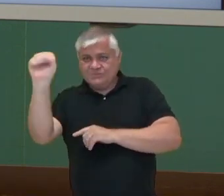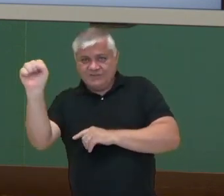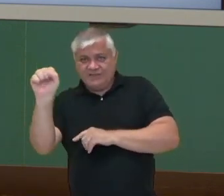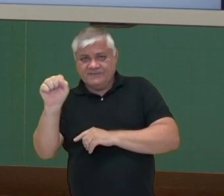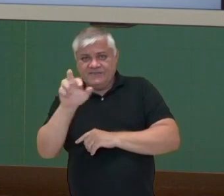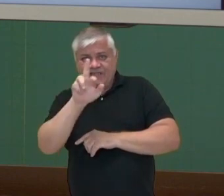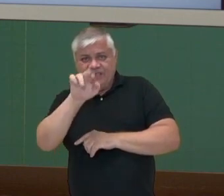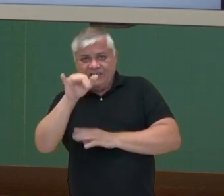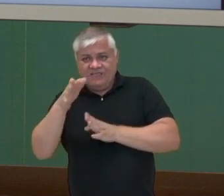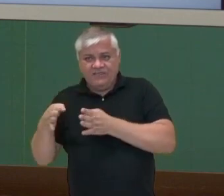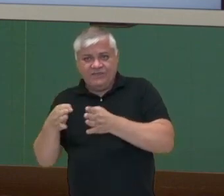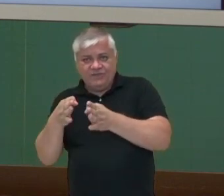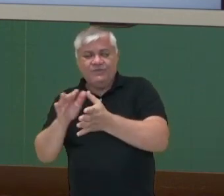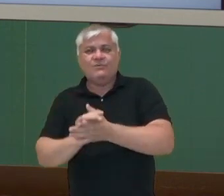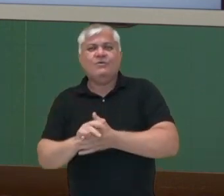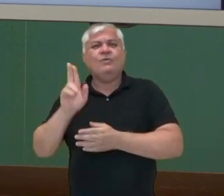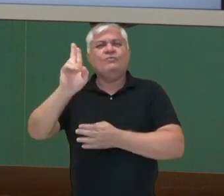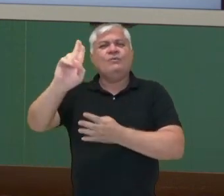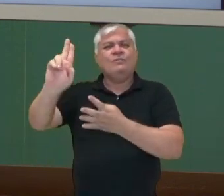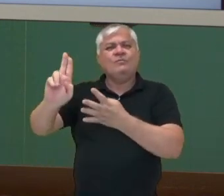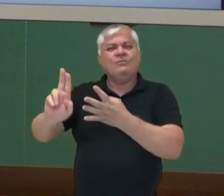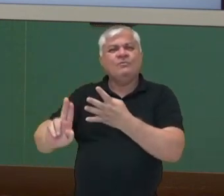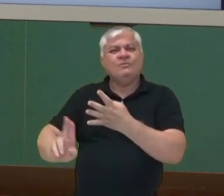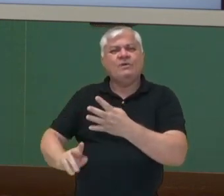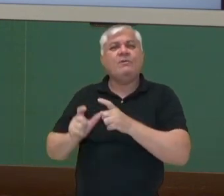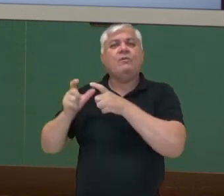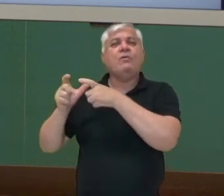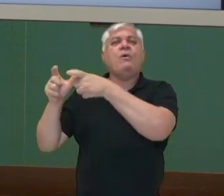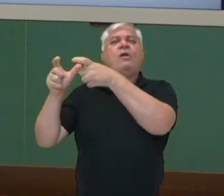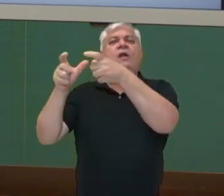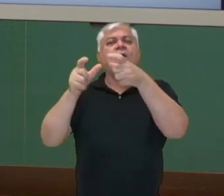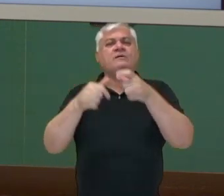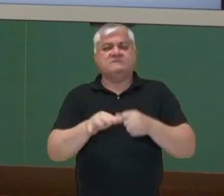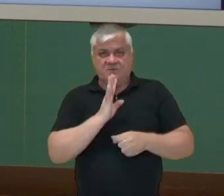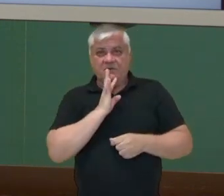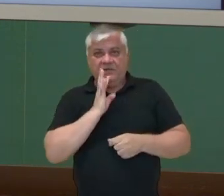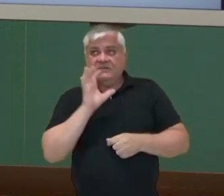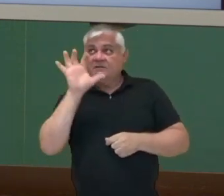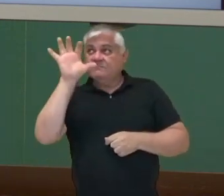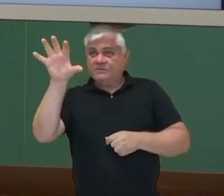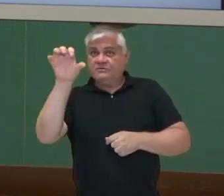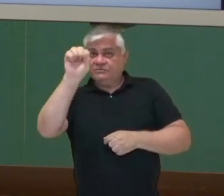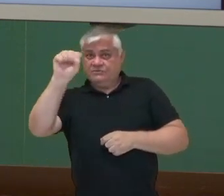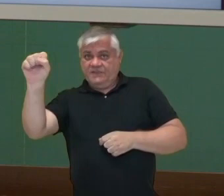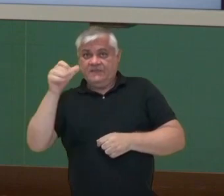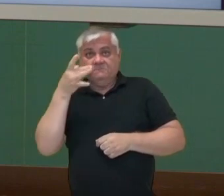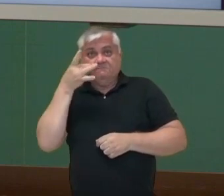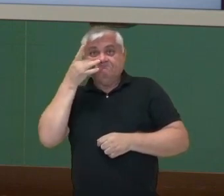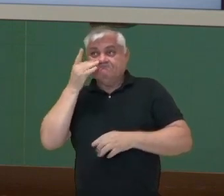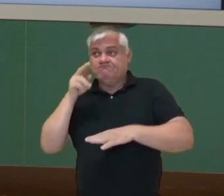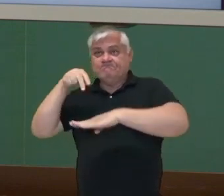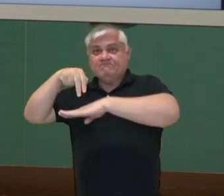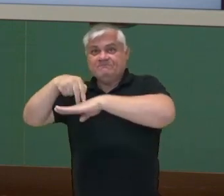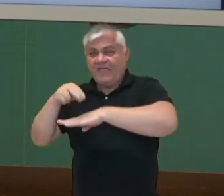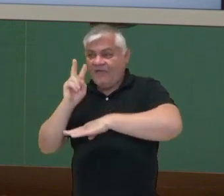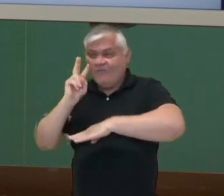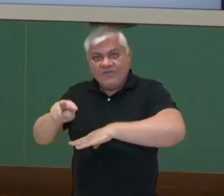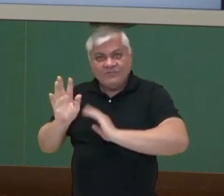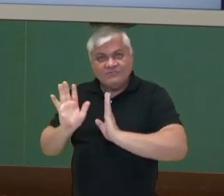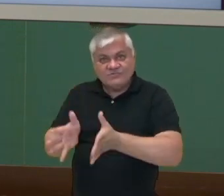gente trabalhar os nomes, a localização, vocês conhecem de repente pessoalmente esse rio?